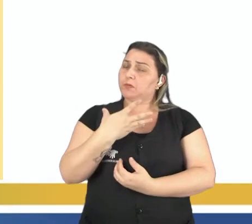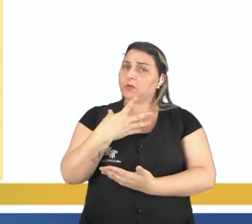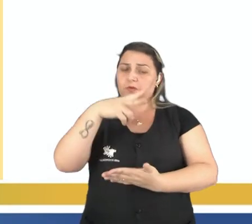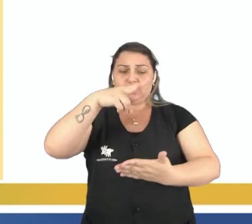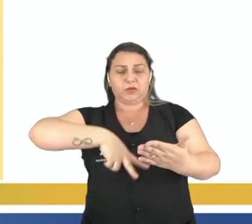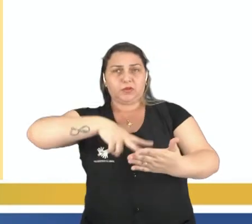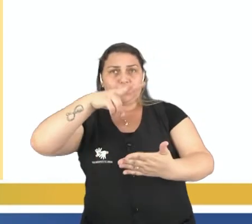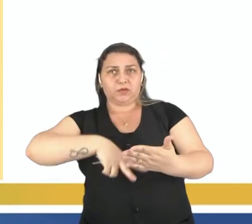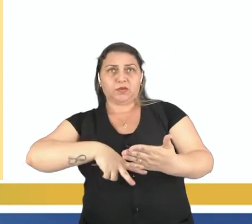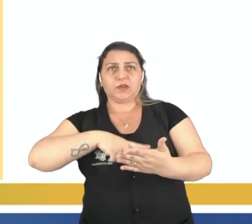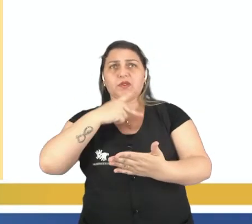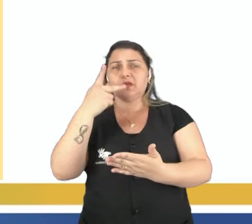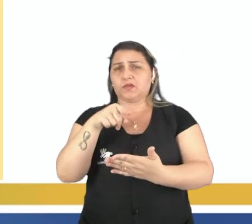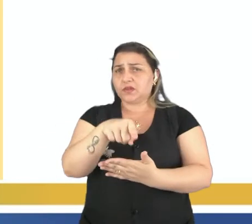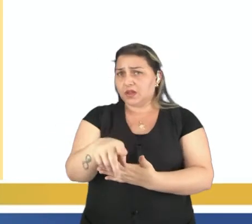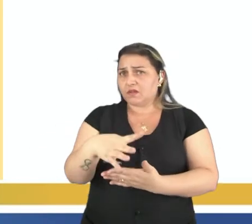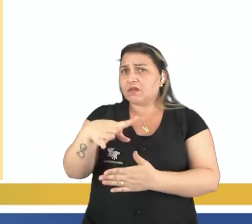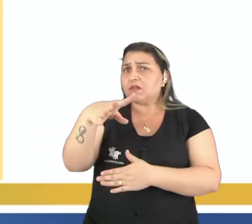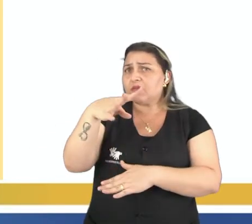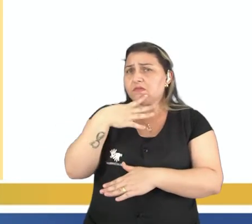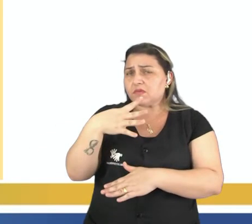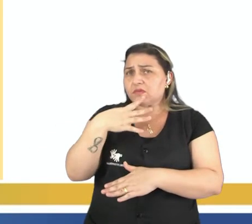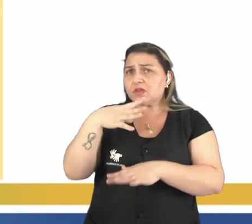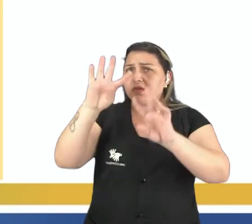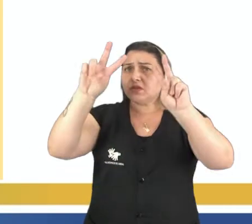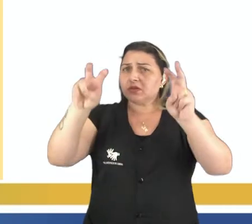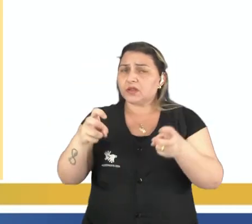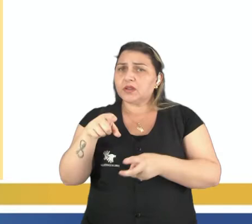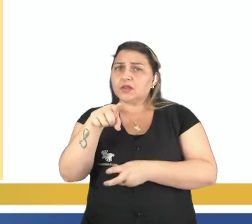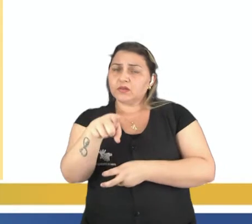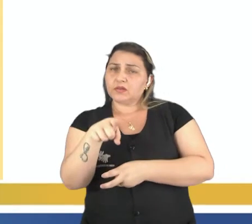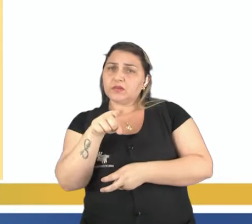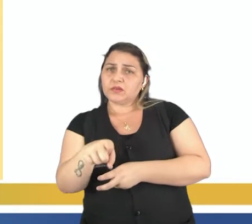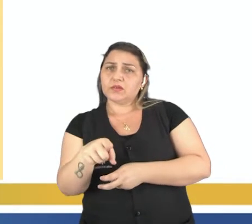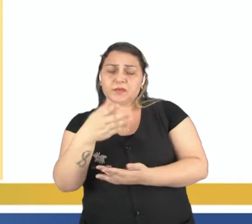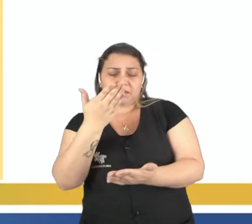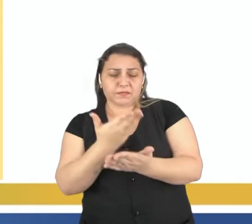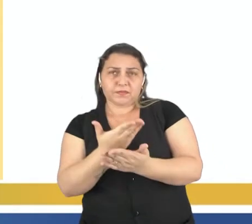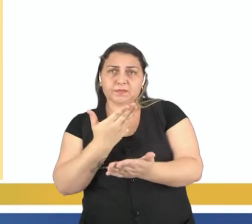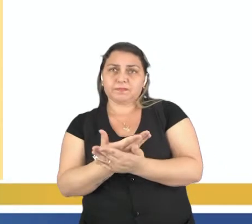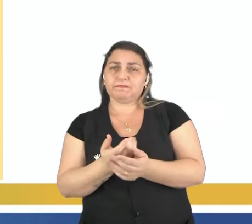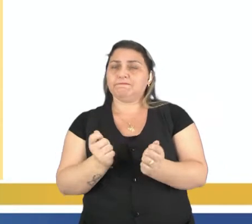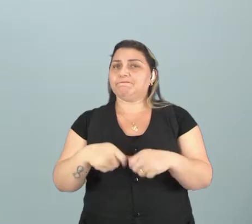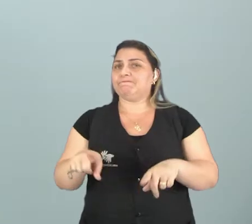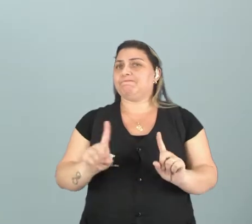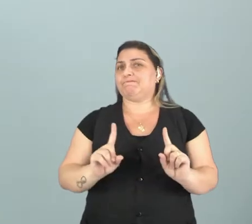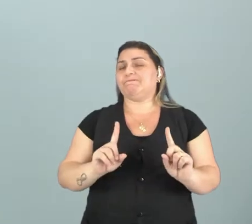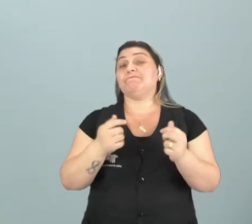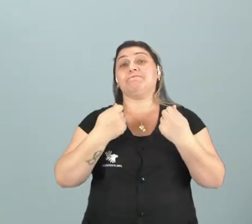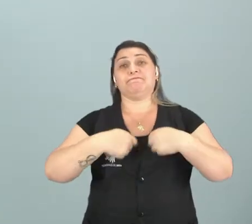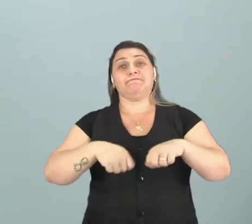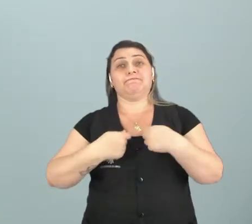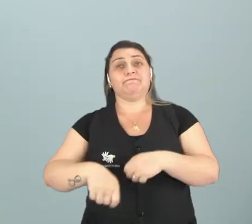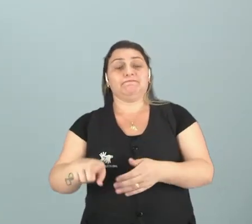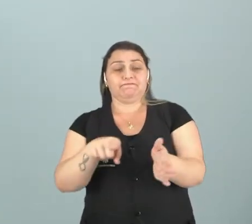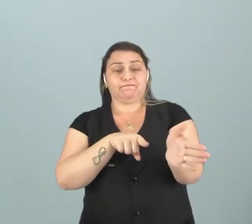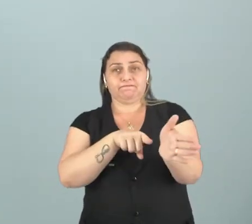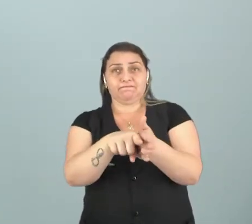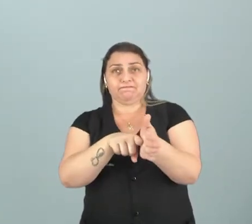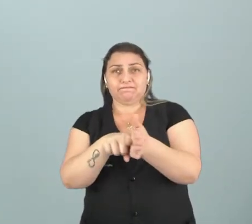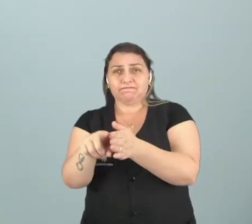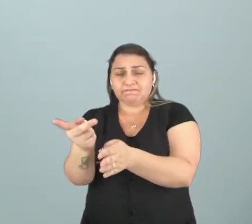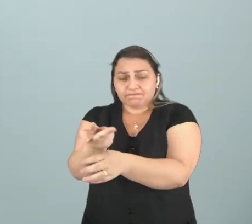Você vai falar sobre esse tema, mas você conhece sobre esse tema? Você está atualizado? Não, não é? Então você precisa